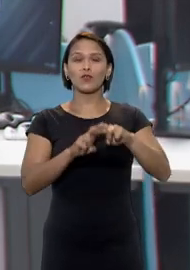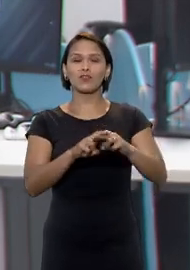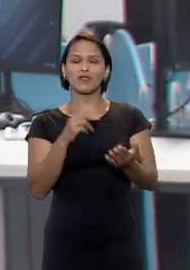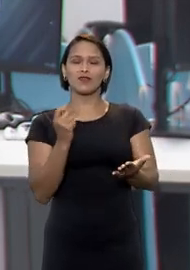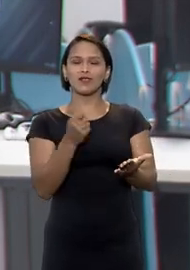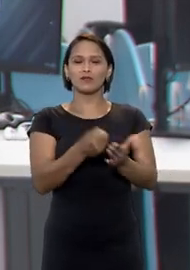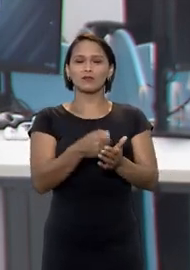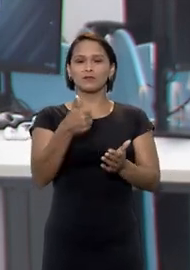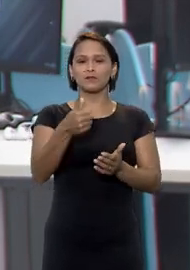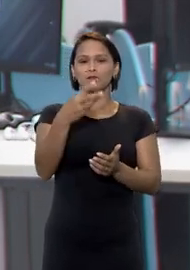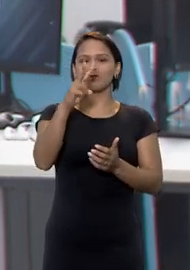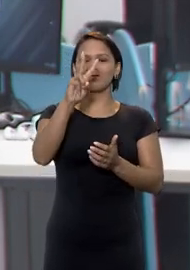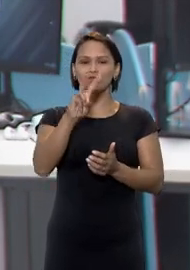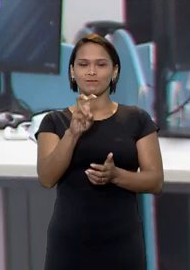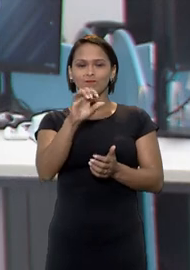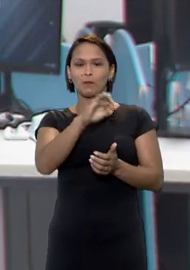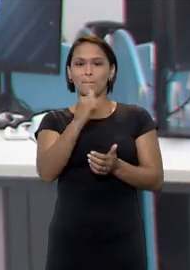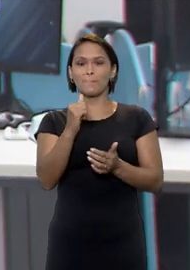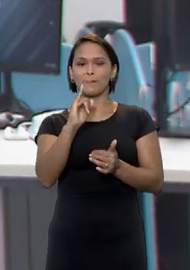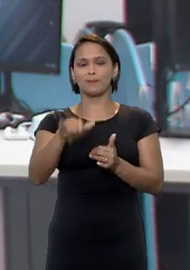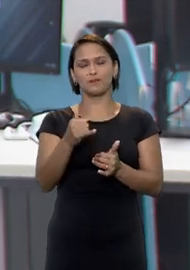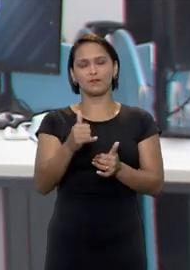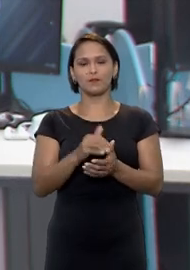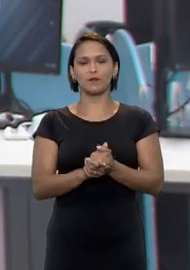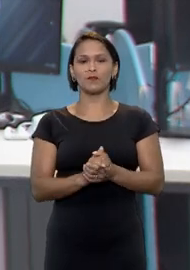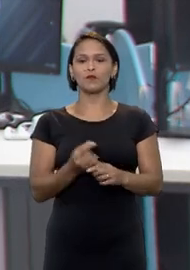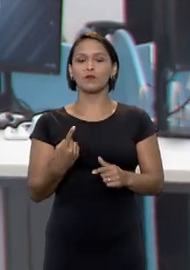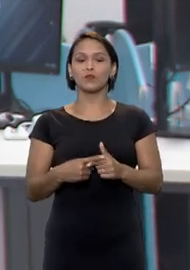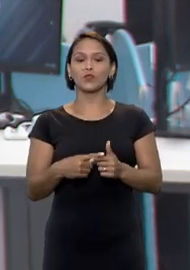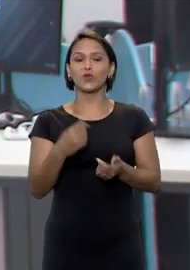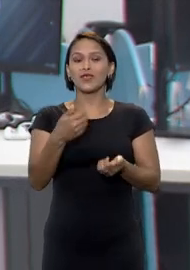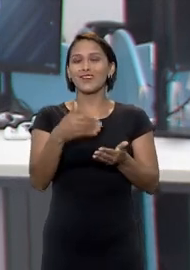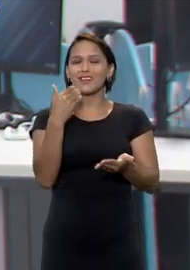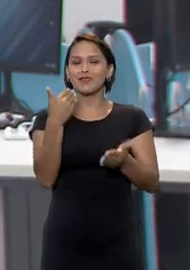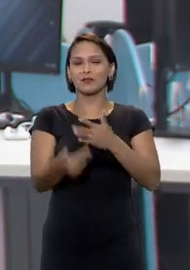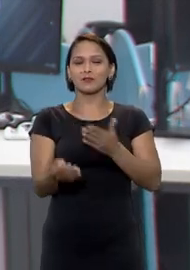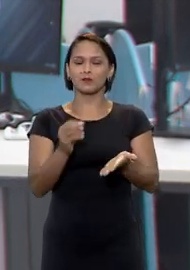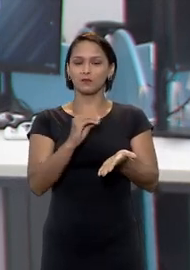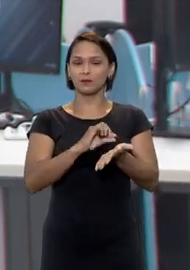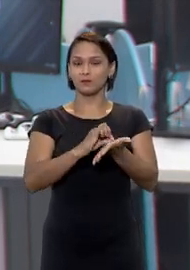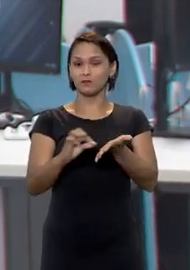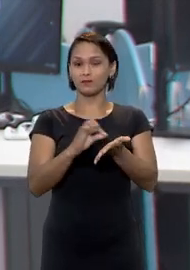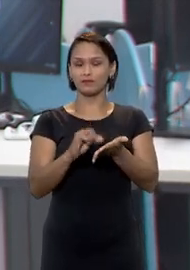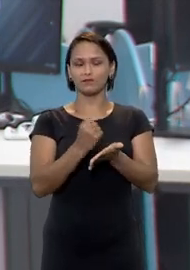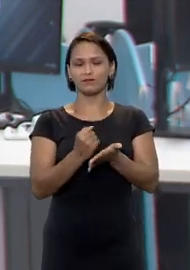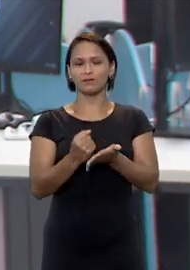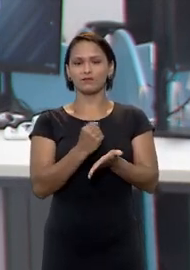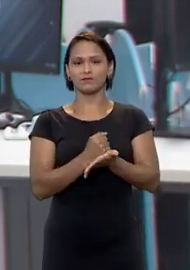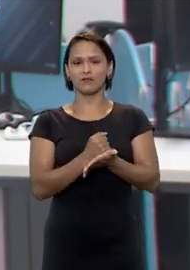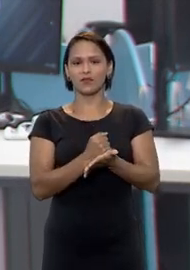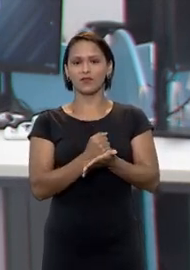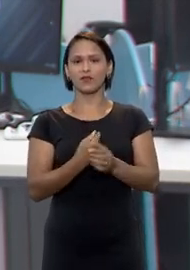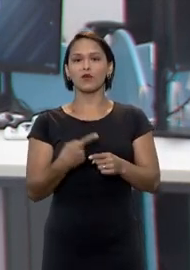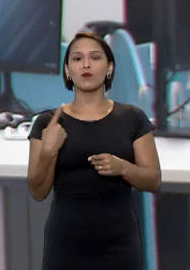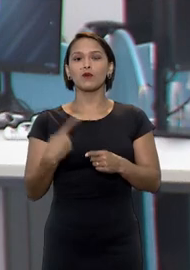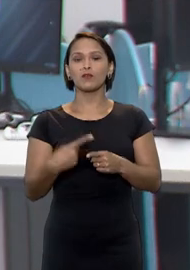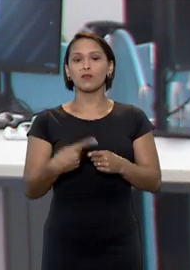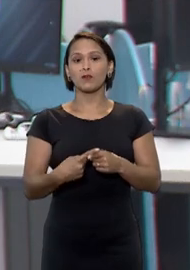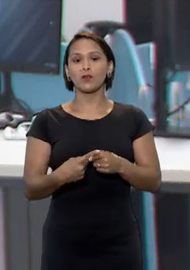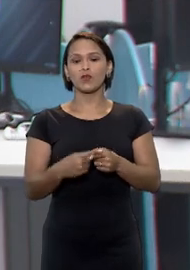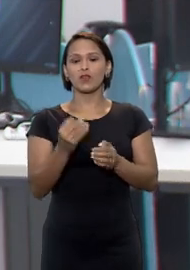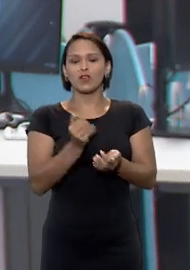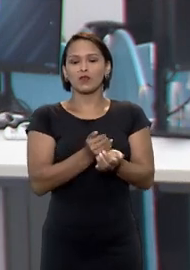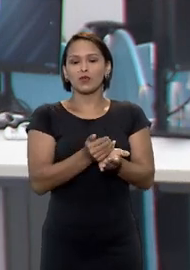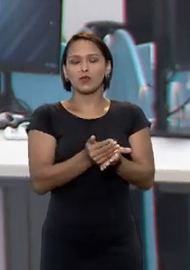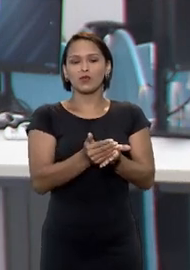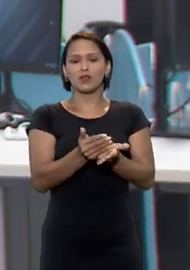a pagar R$ 137 mil reais para um empresário pela ruptura de contrato de representação. Isso porque, durante a vigência do acordo,